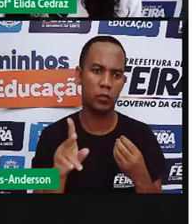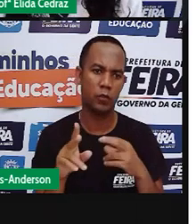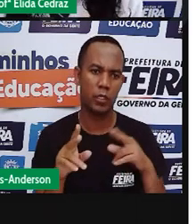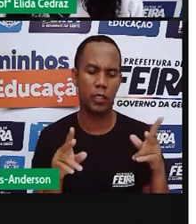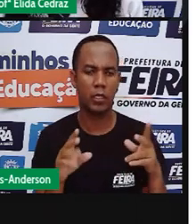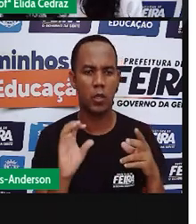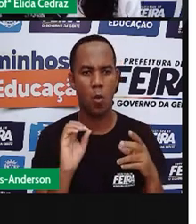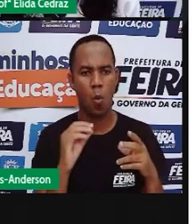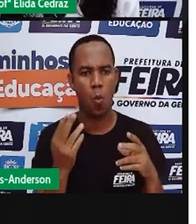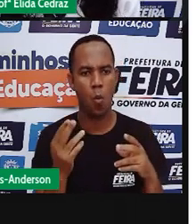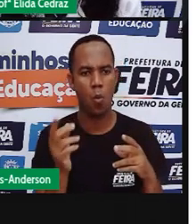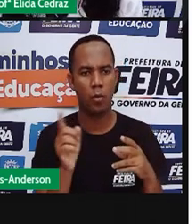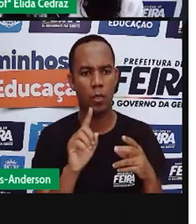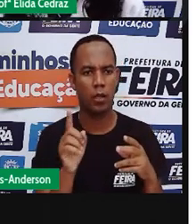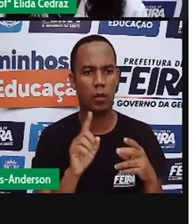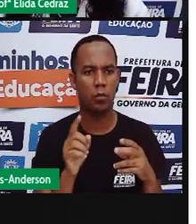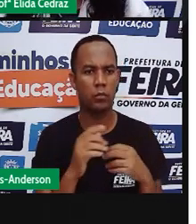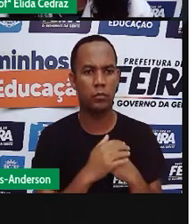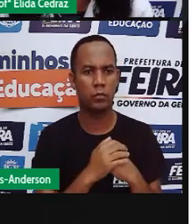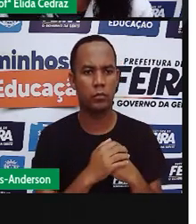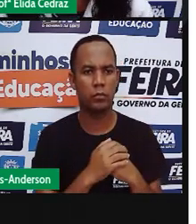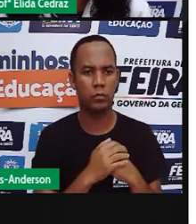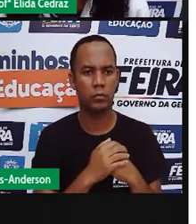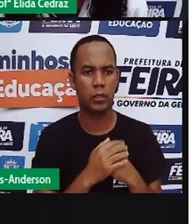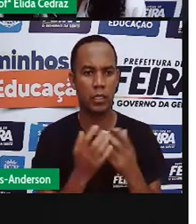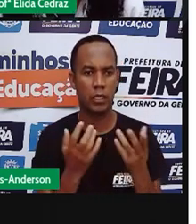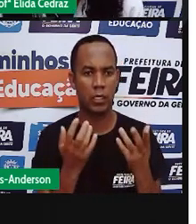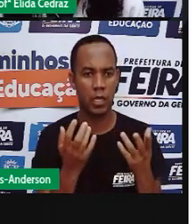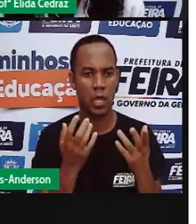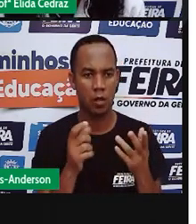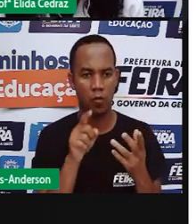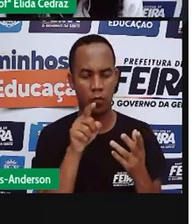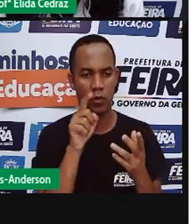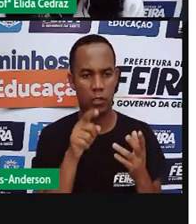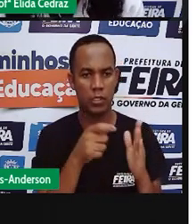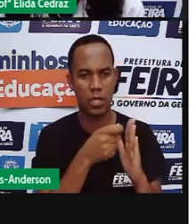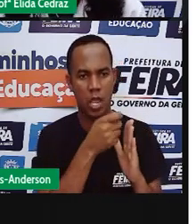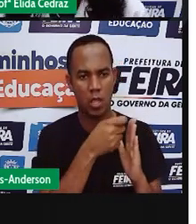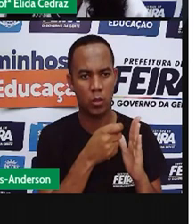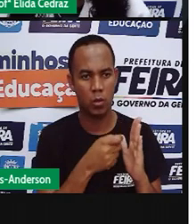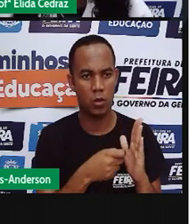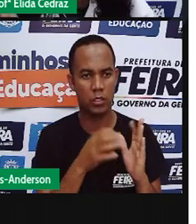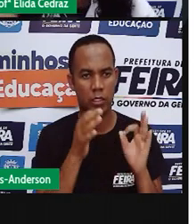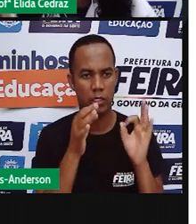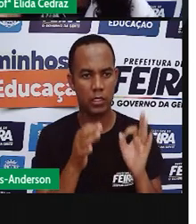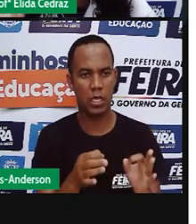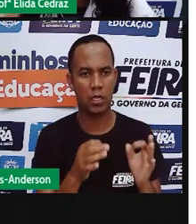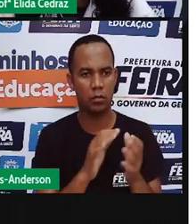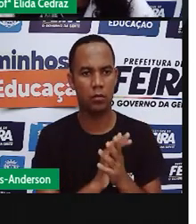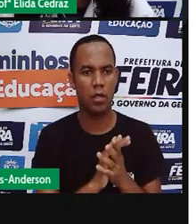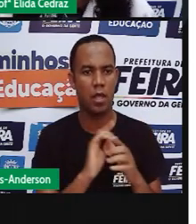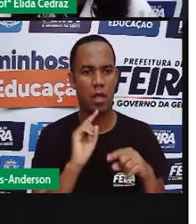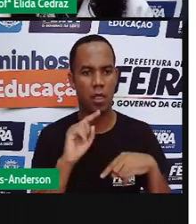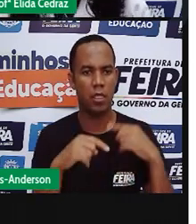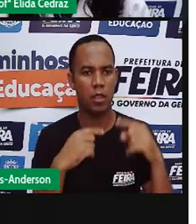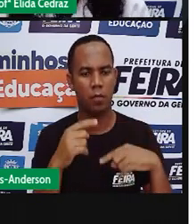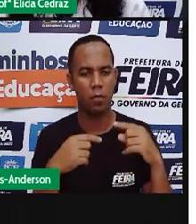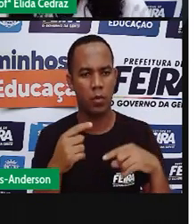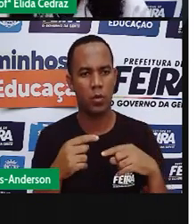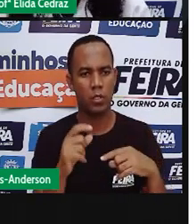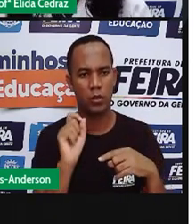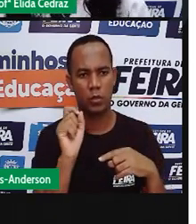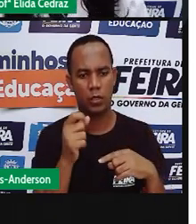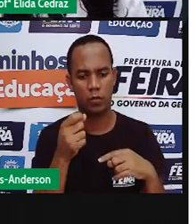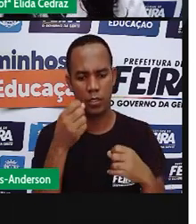de cor escura de uma outra forma. E eu quero que você anote isso bem direitinho e depois você vem aqui e conta para